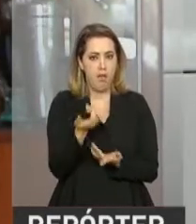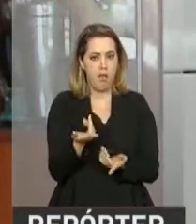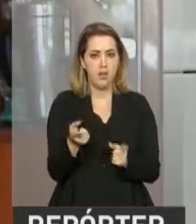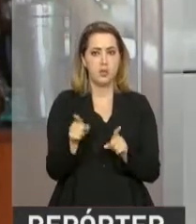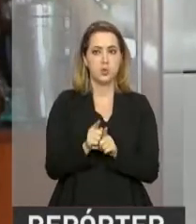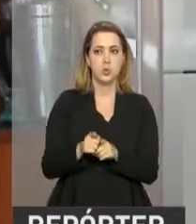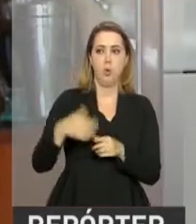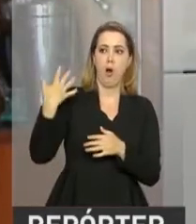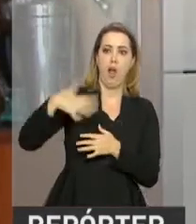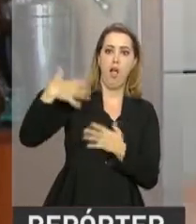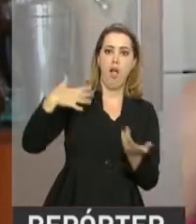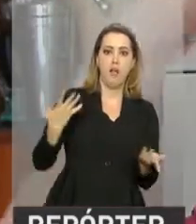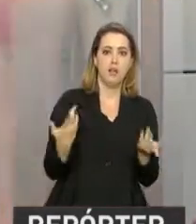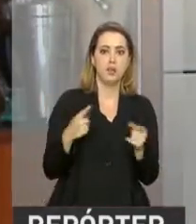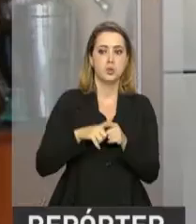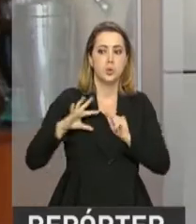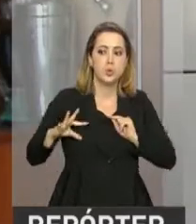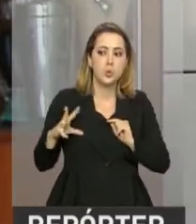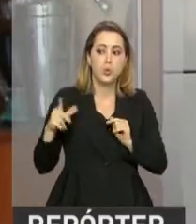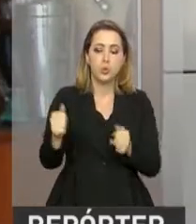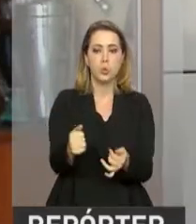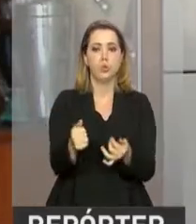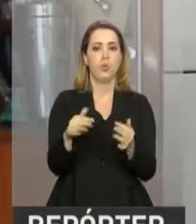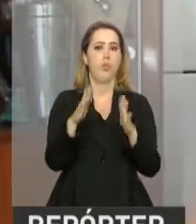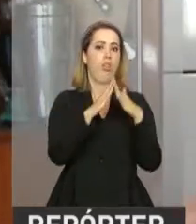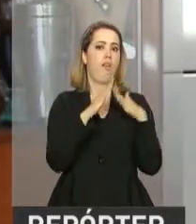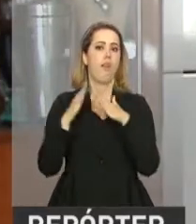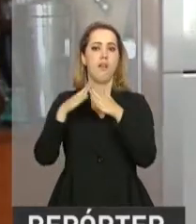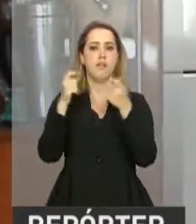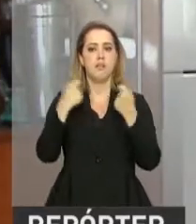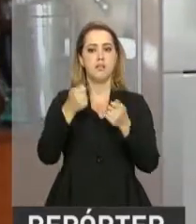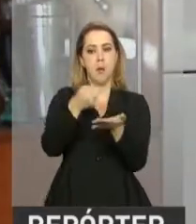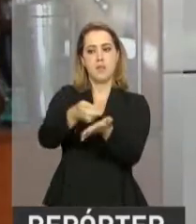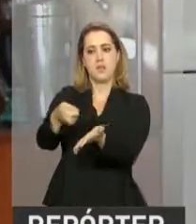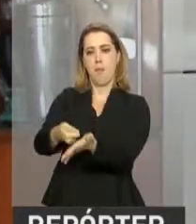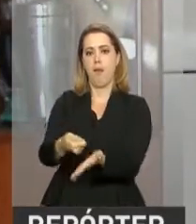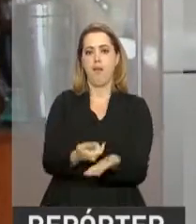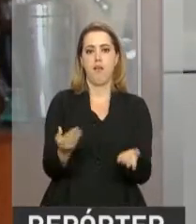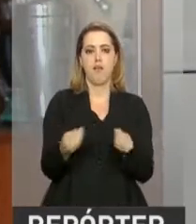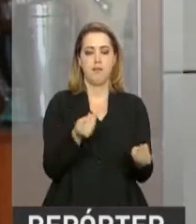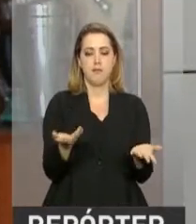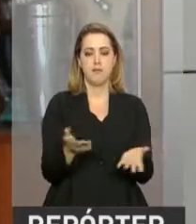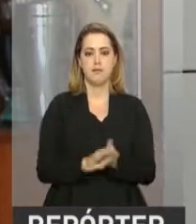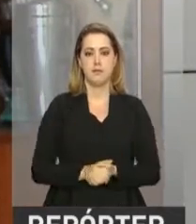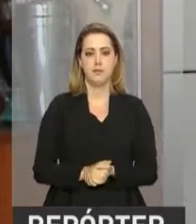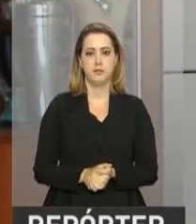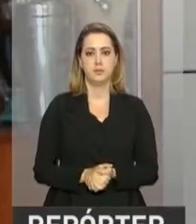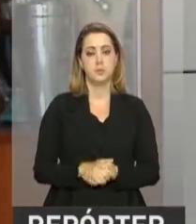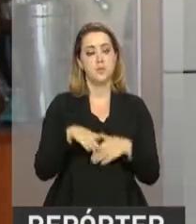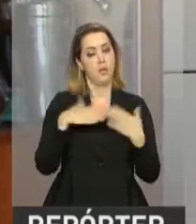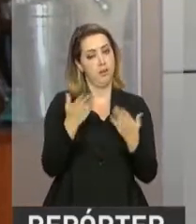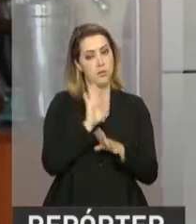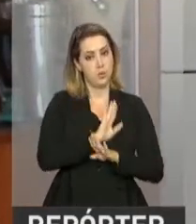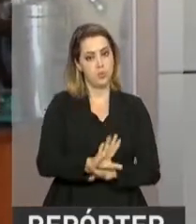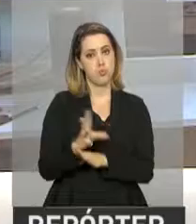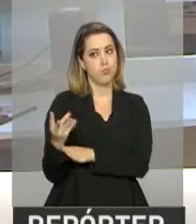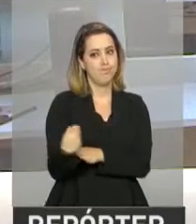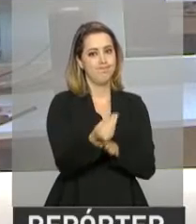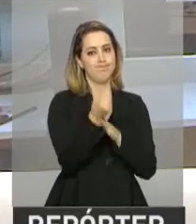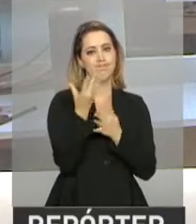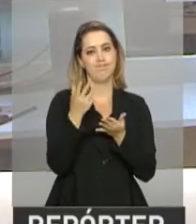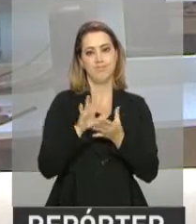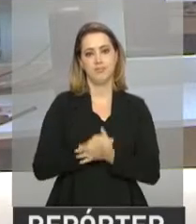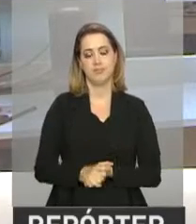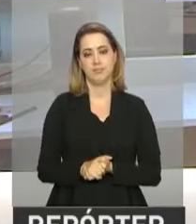muito você tem todos os gastos dentro da sua casa que você precisa continuar com o seu salário isso ajuda muito